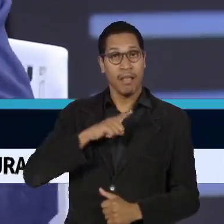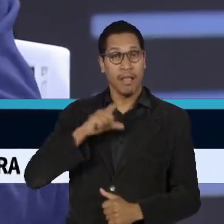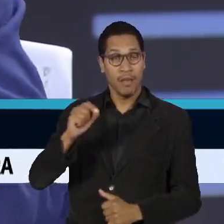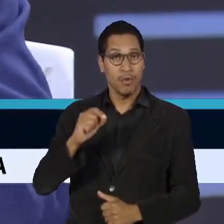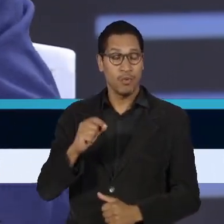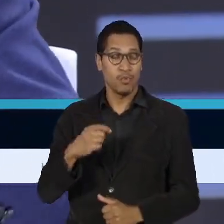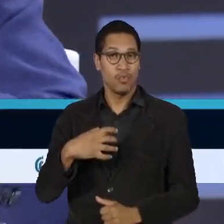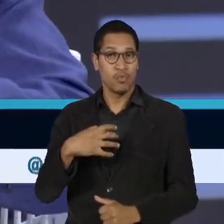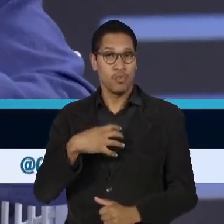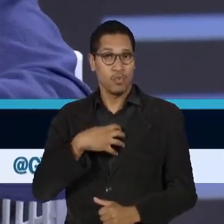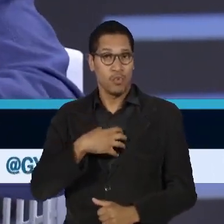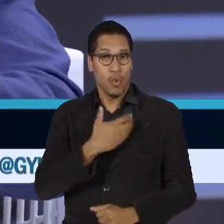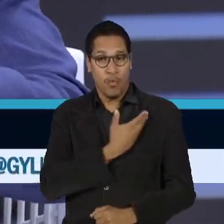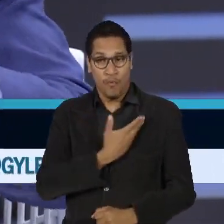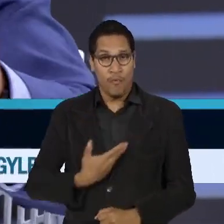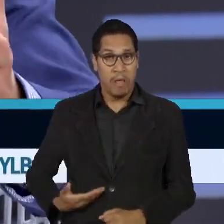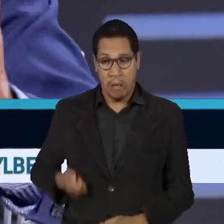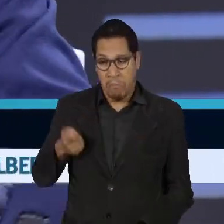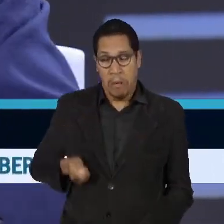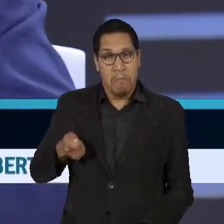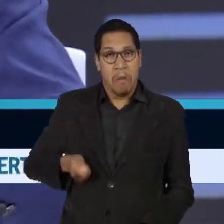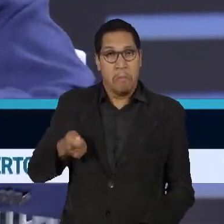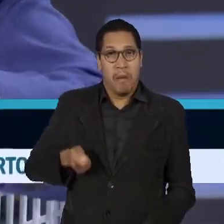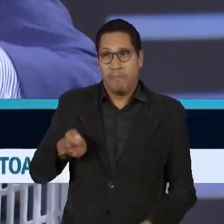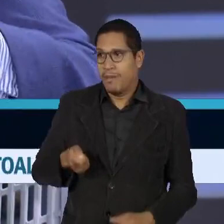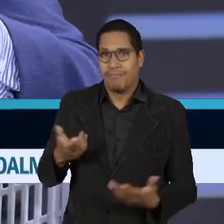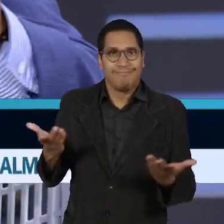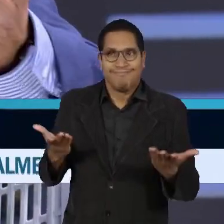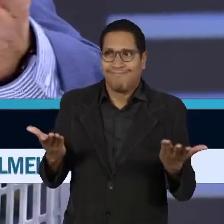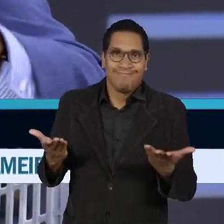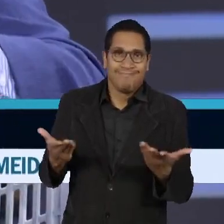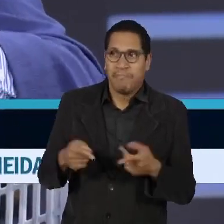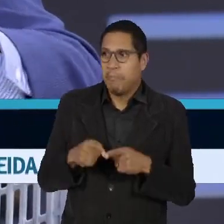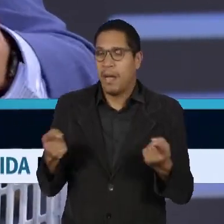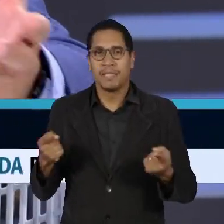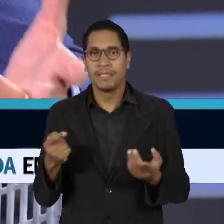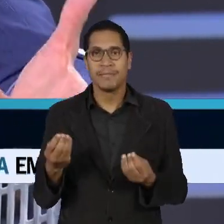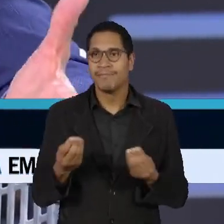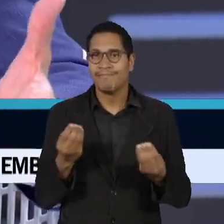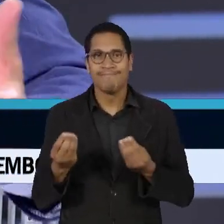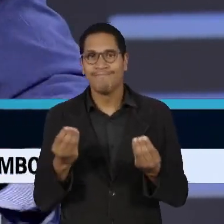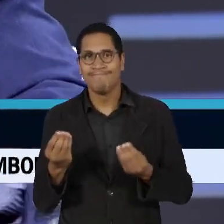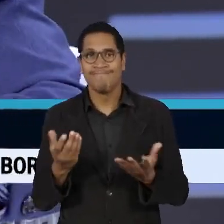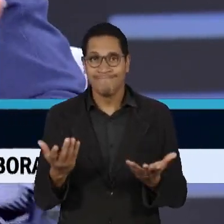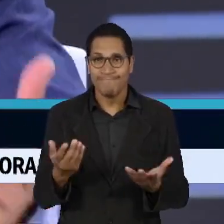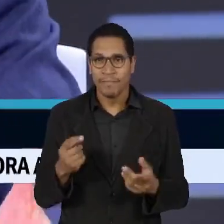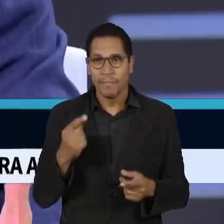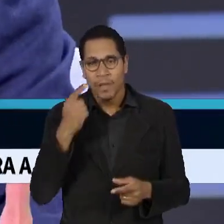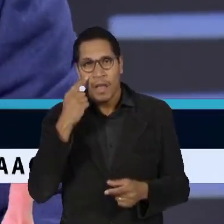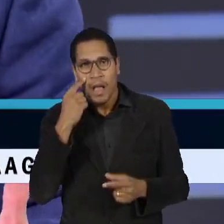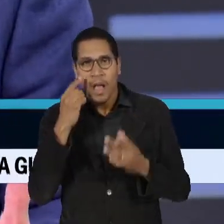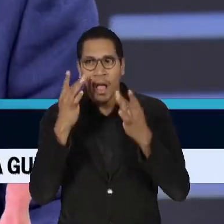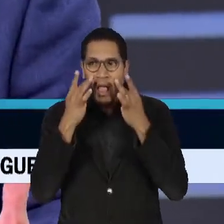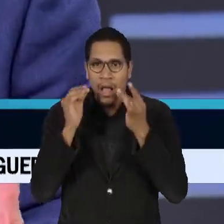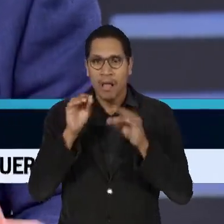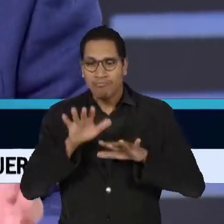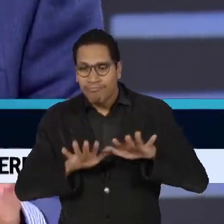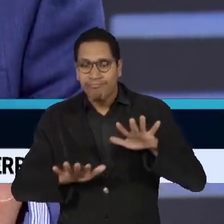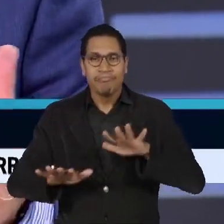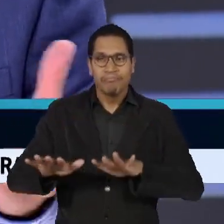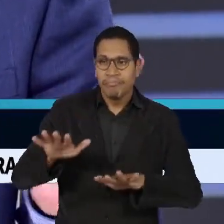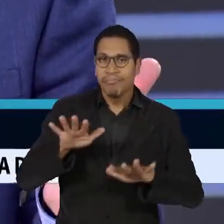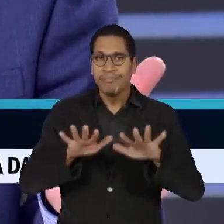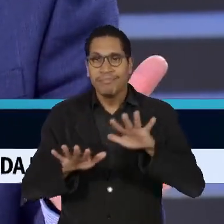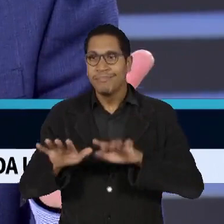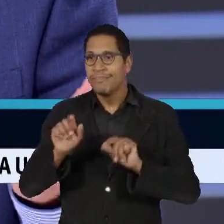ditatorial é que você não tem a menor ideia Inclusive a matéria cautelosa todos têm sido cautelosos